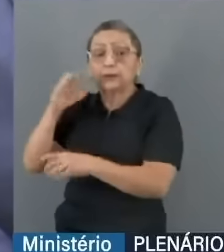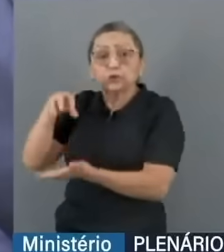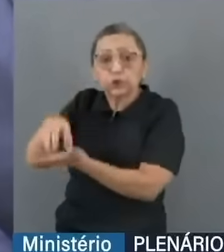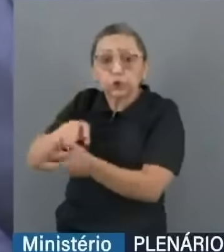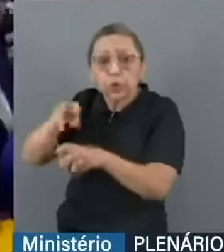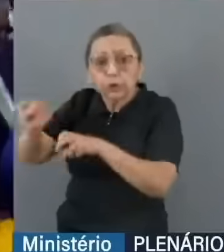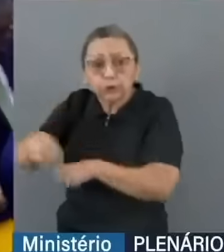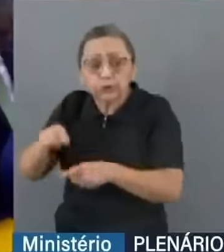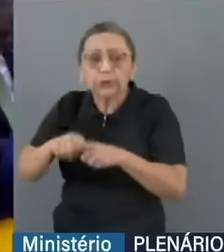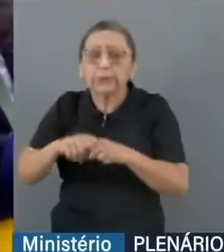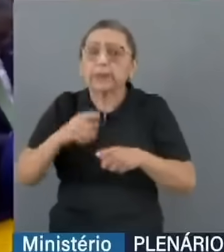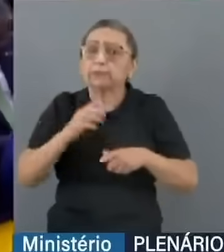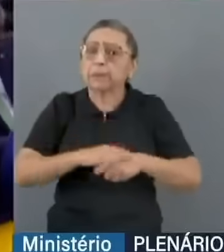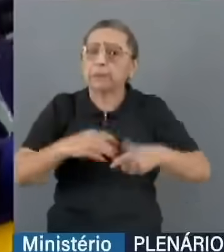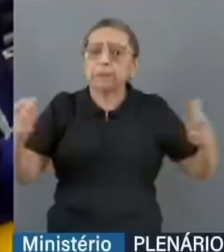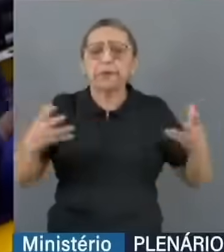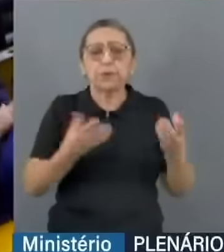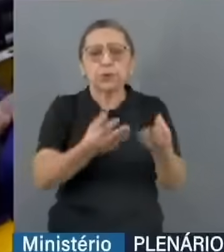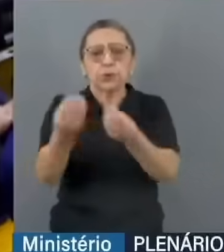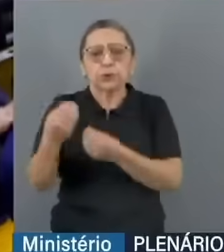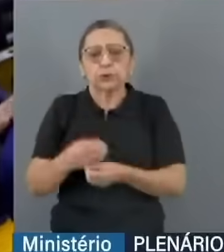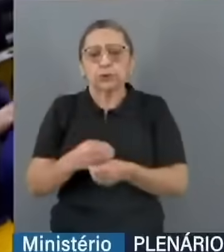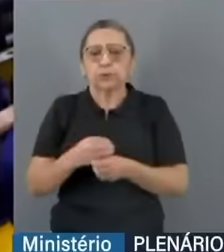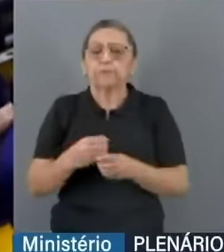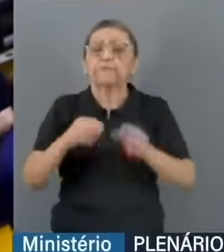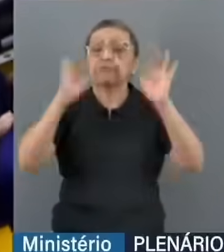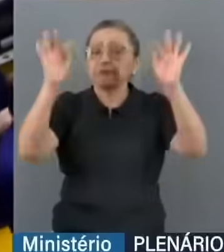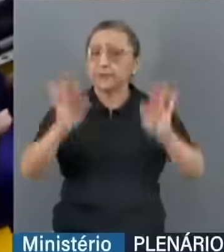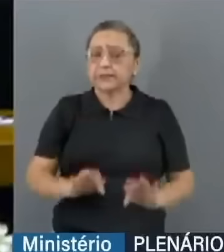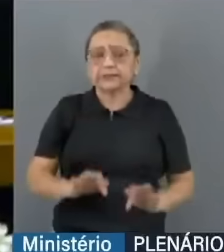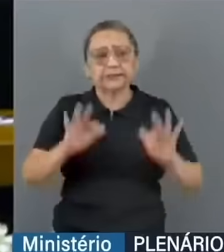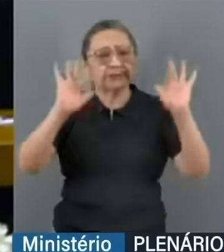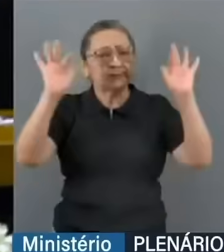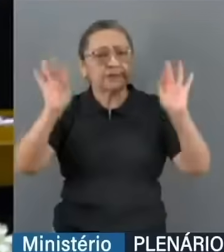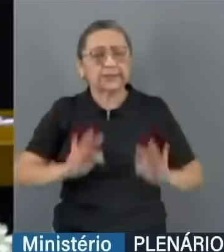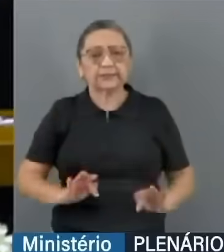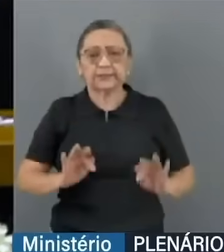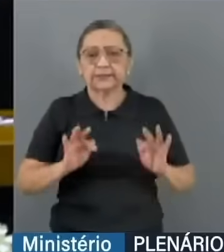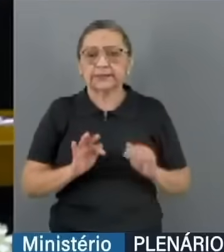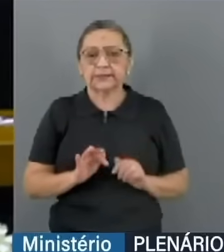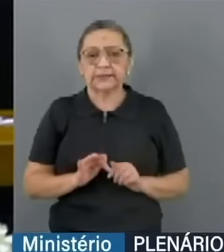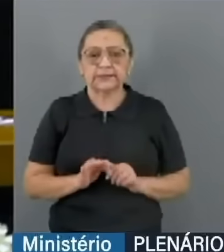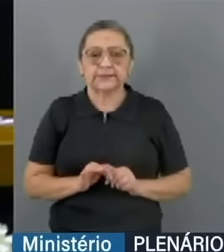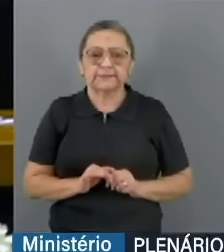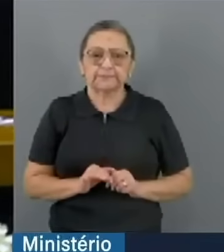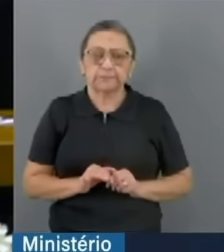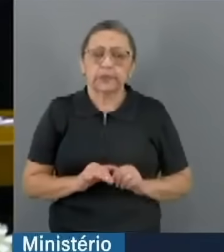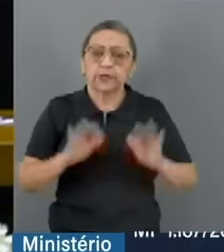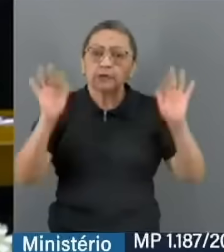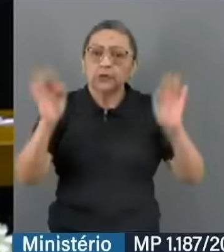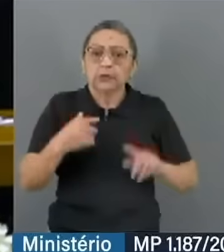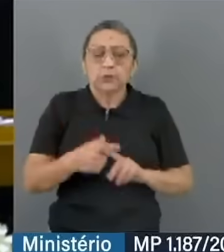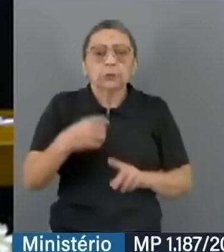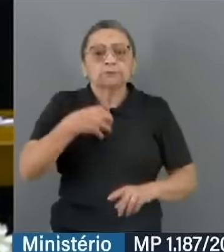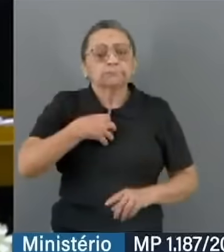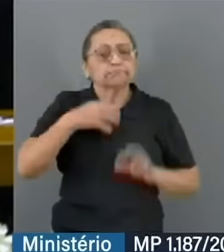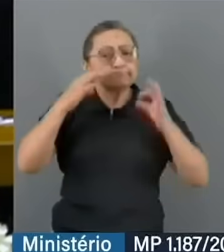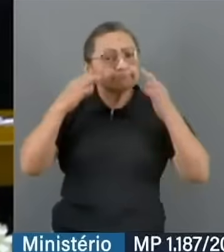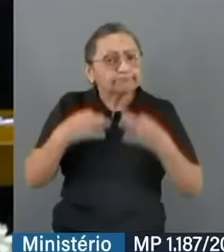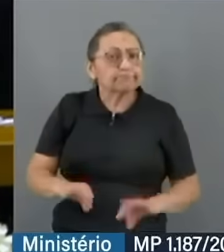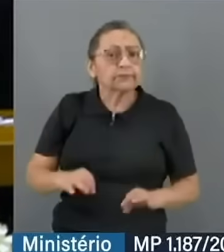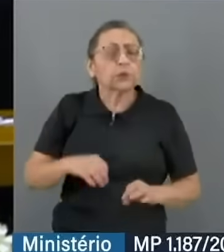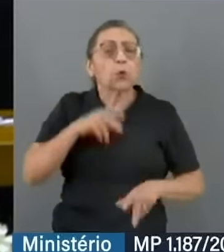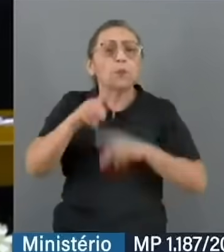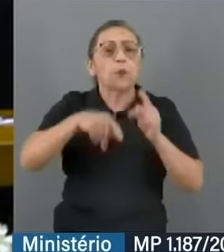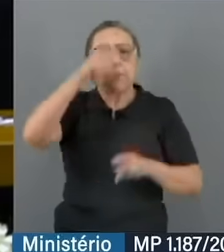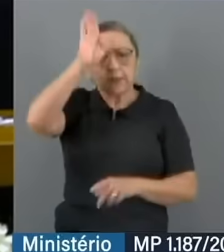para o negócio cresceu muito. Feliz. Feliz. Porque eu tenho certeza que o povo